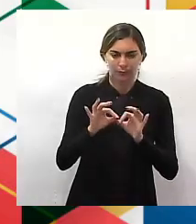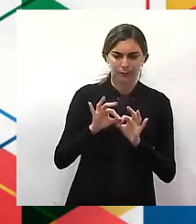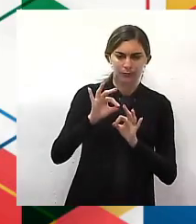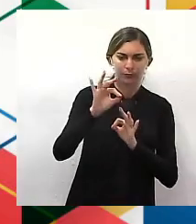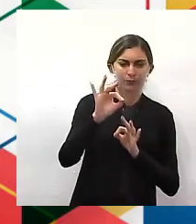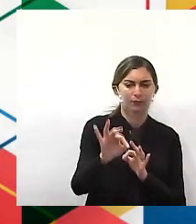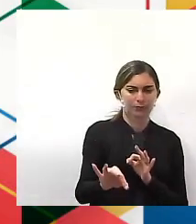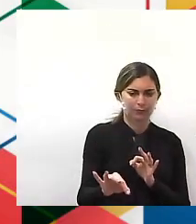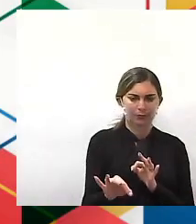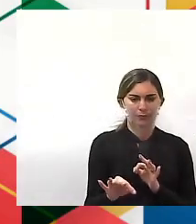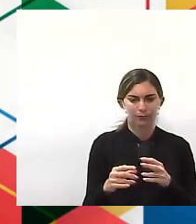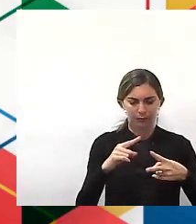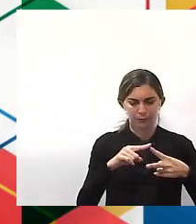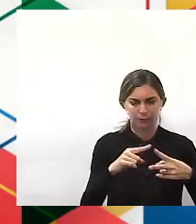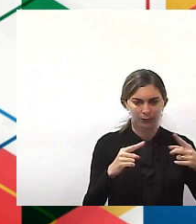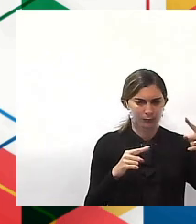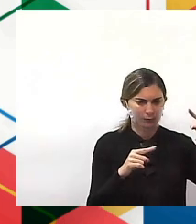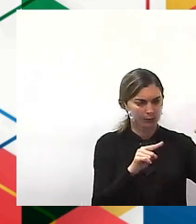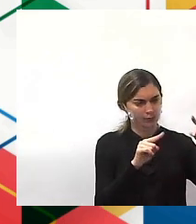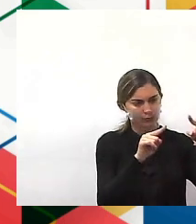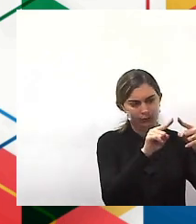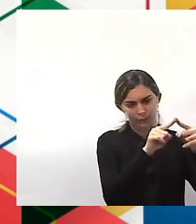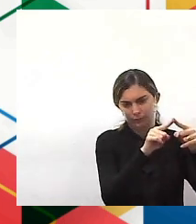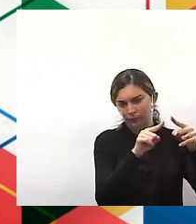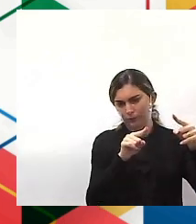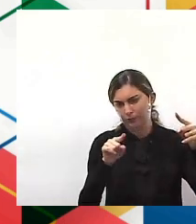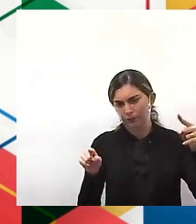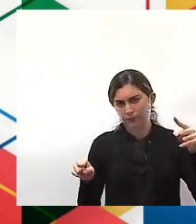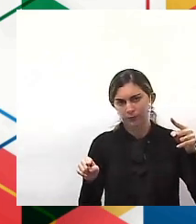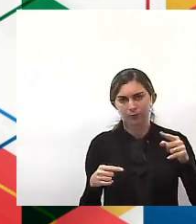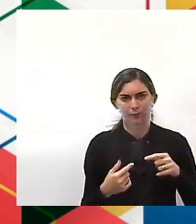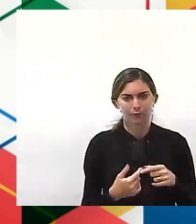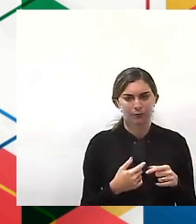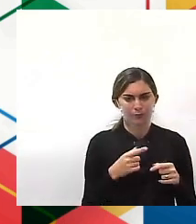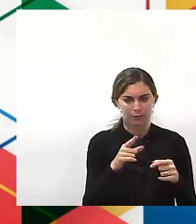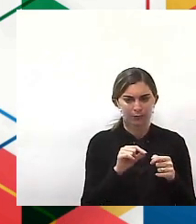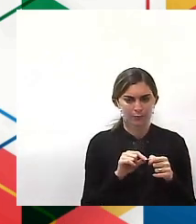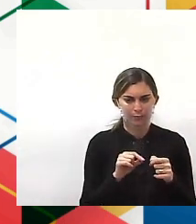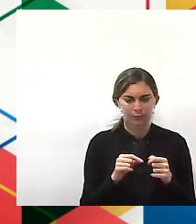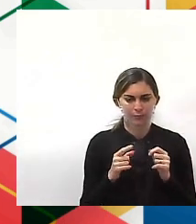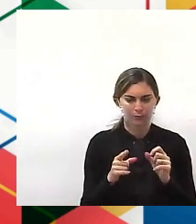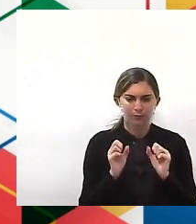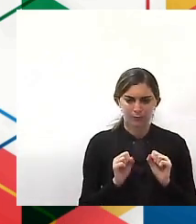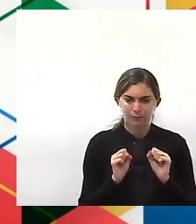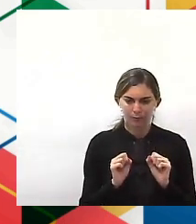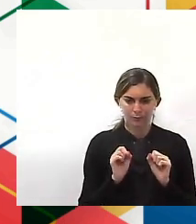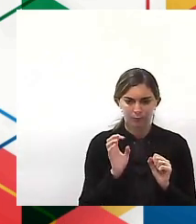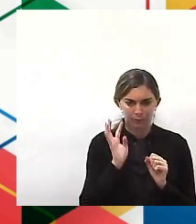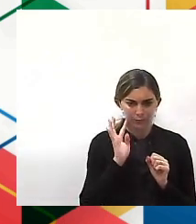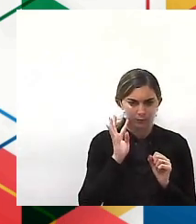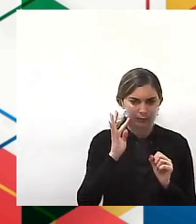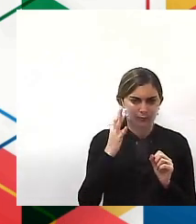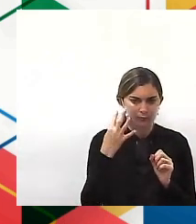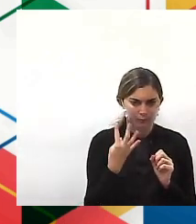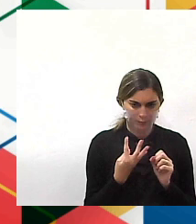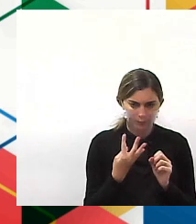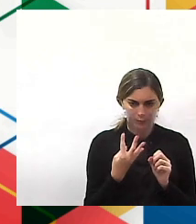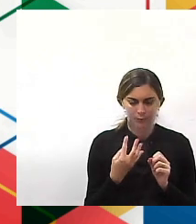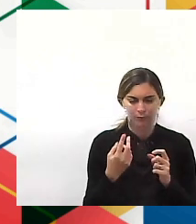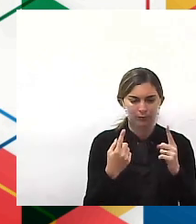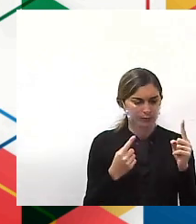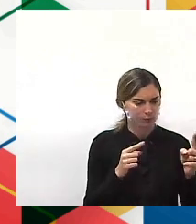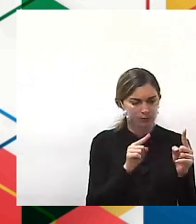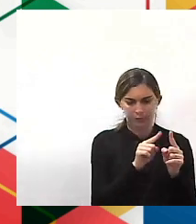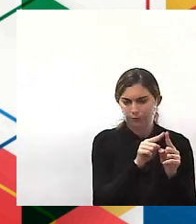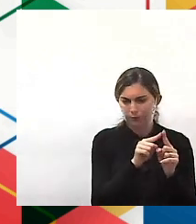distância entre dois pontos. E retomando para você aqui, você pode resolver a distância entre dois